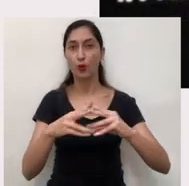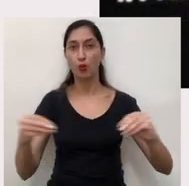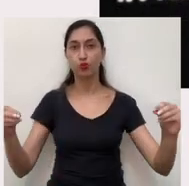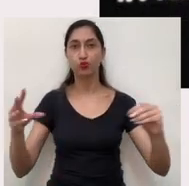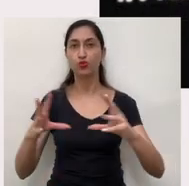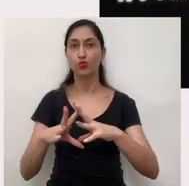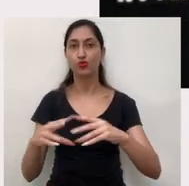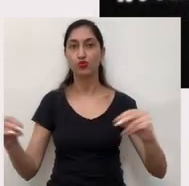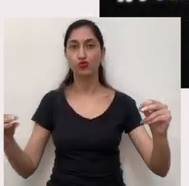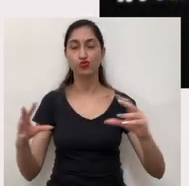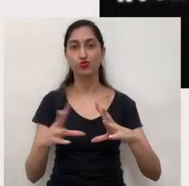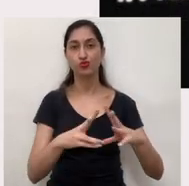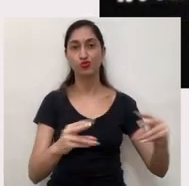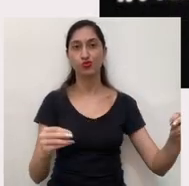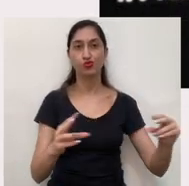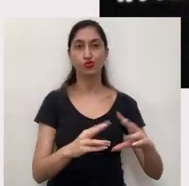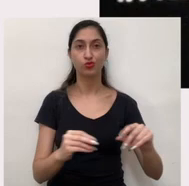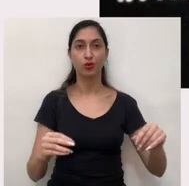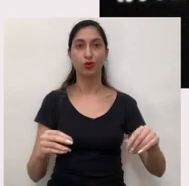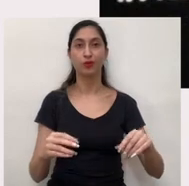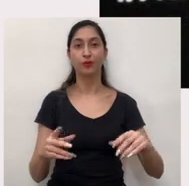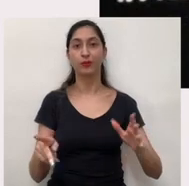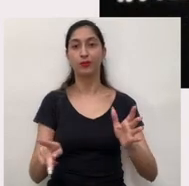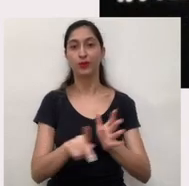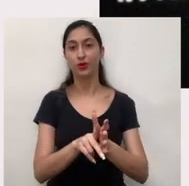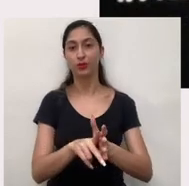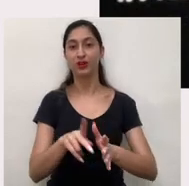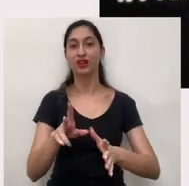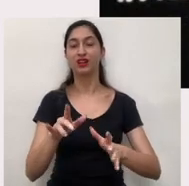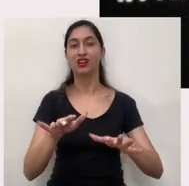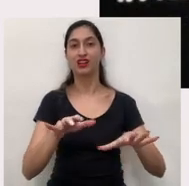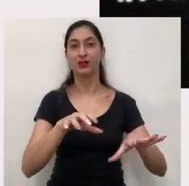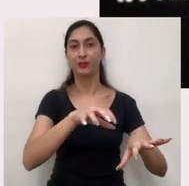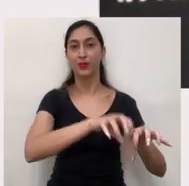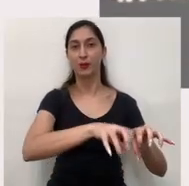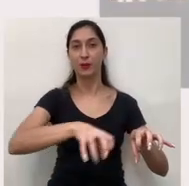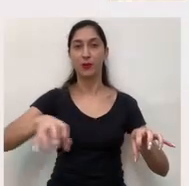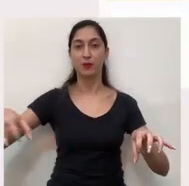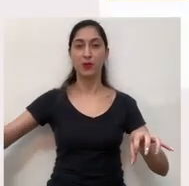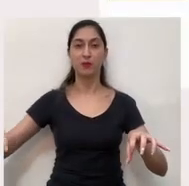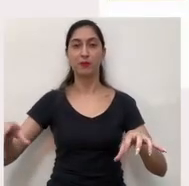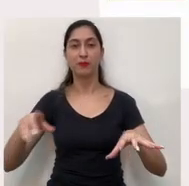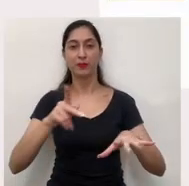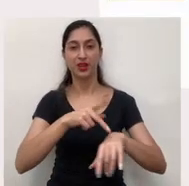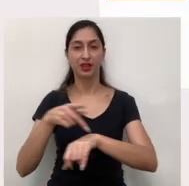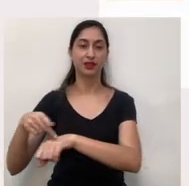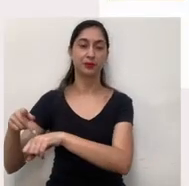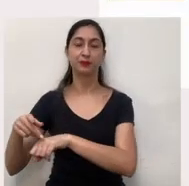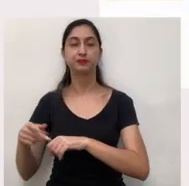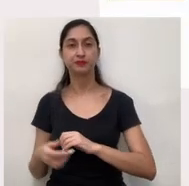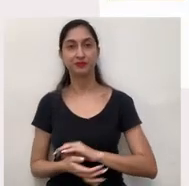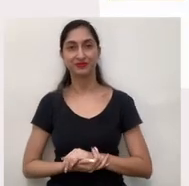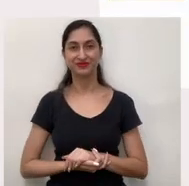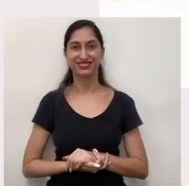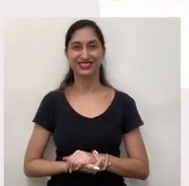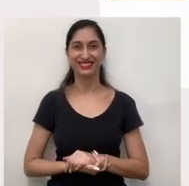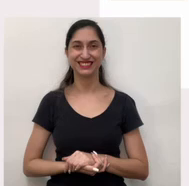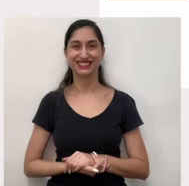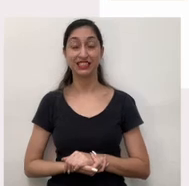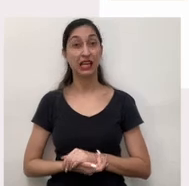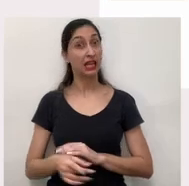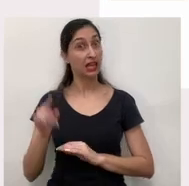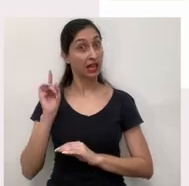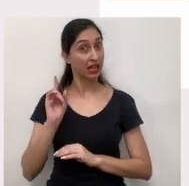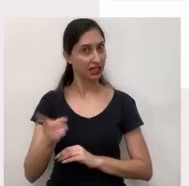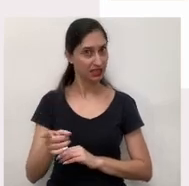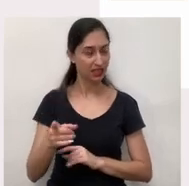desaparições, né, tipográficas na calçada portuguesa da Silvia Amélia, pode passar. E, finalmente, mas essa